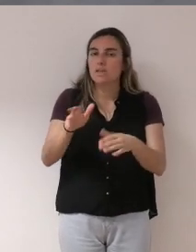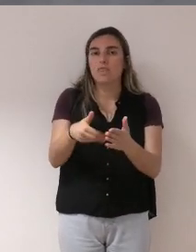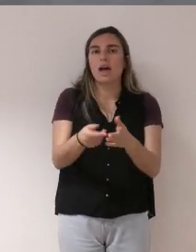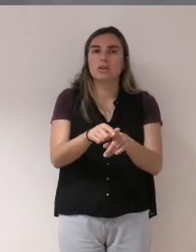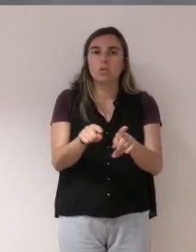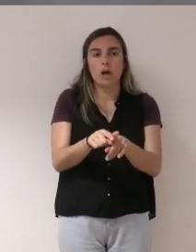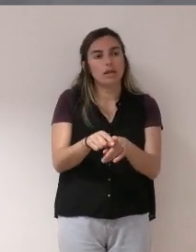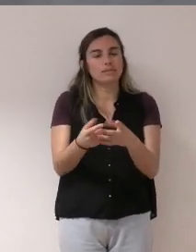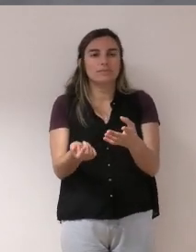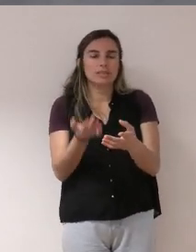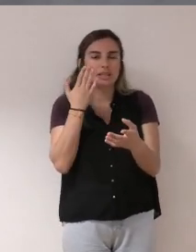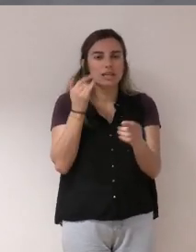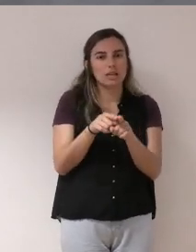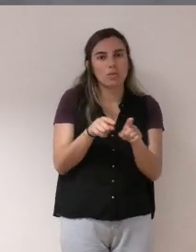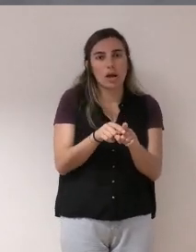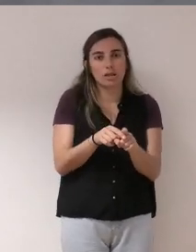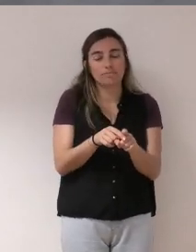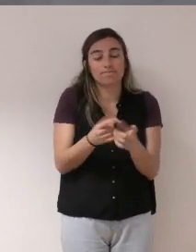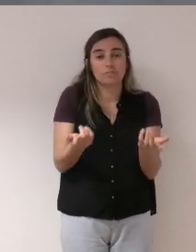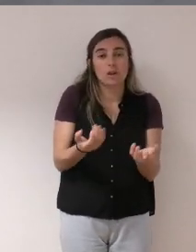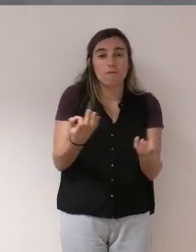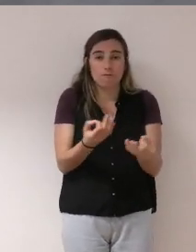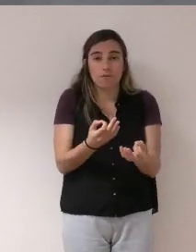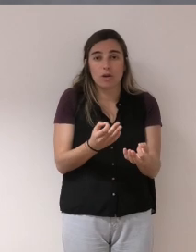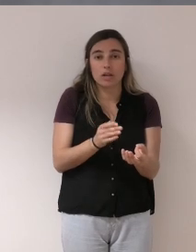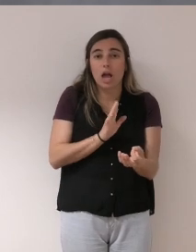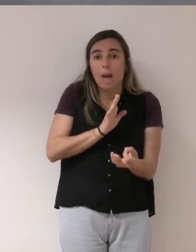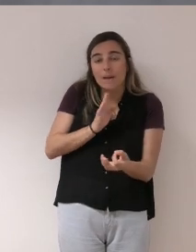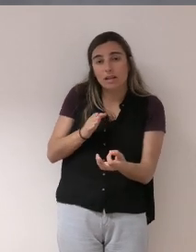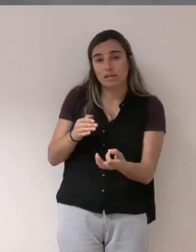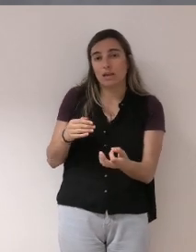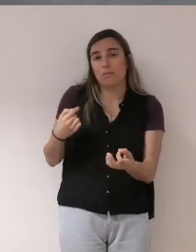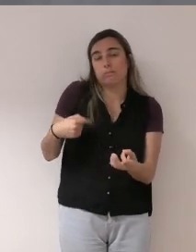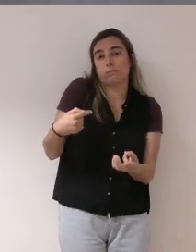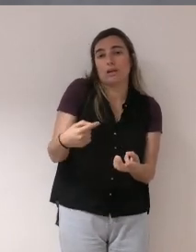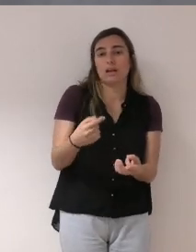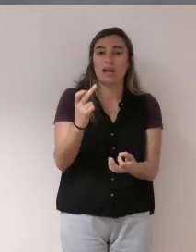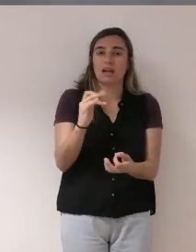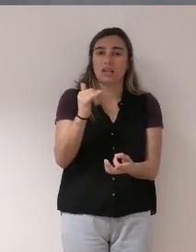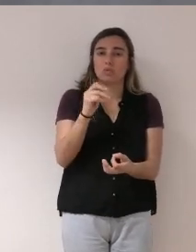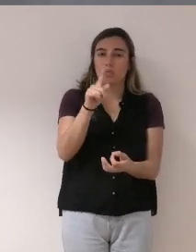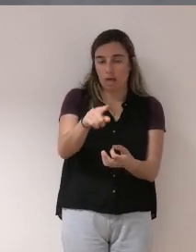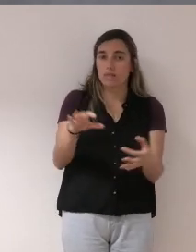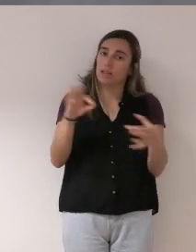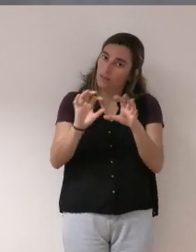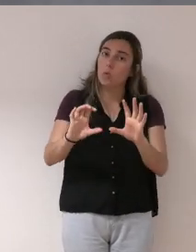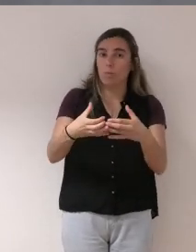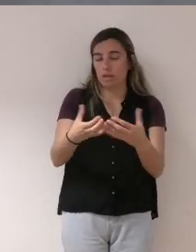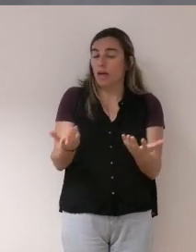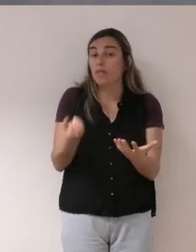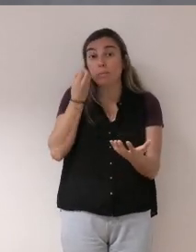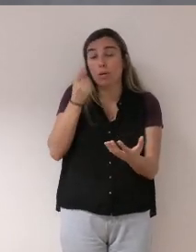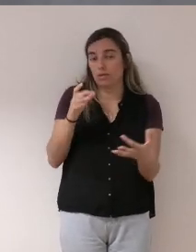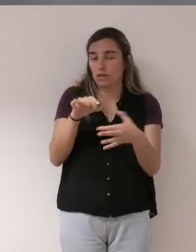maneira ritualizada. E o ritual é parte da construção do próprio sentido da comunidade. Bom,